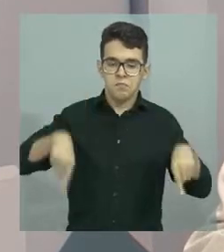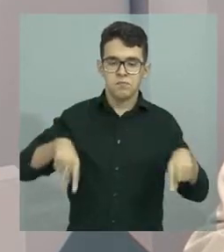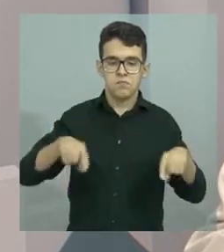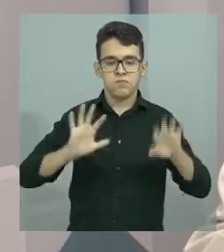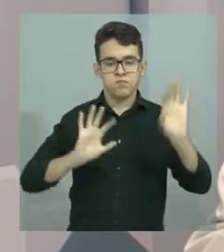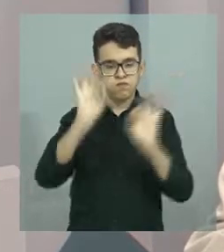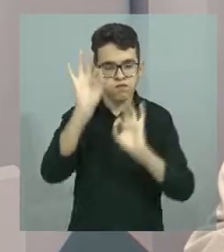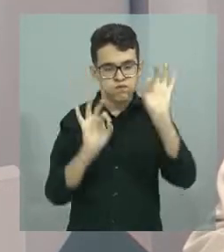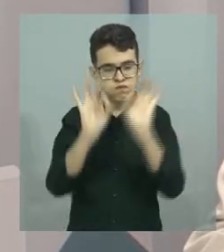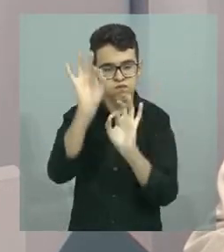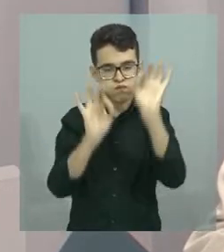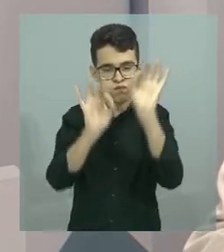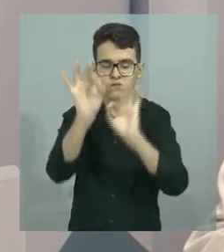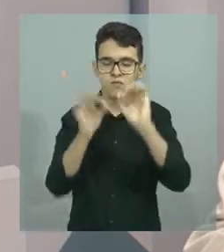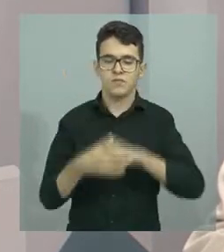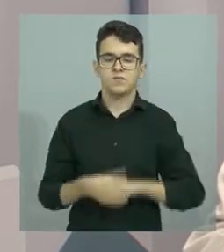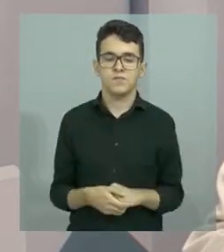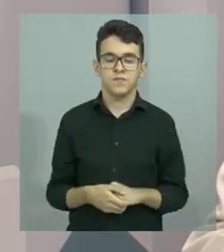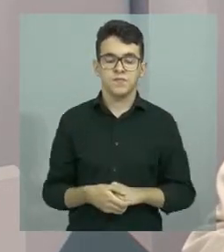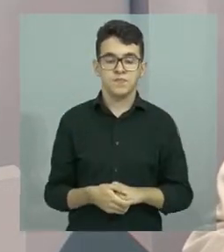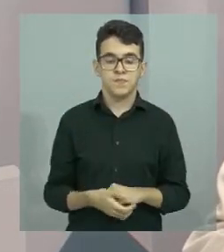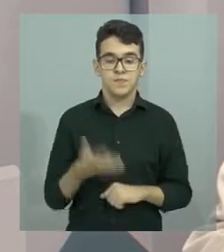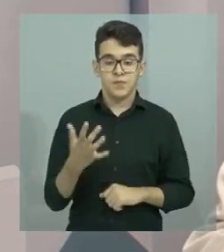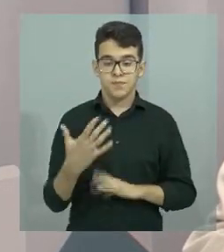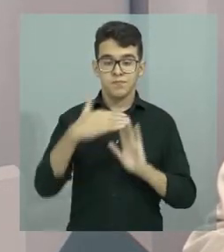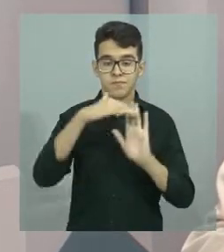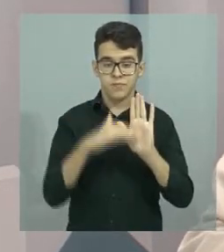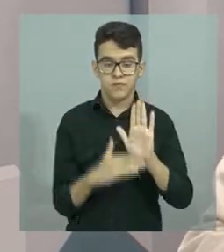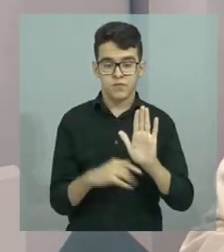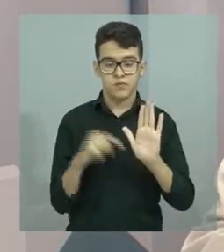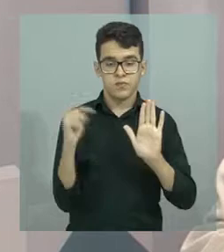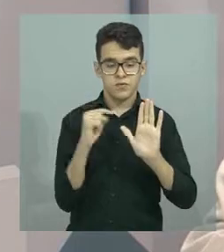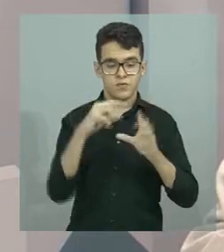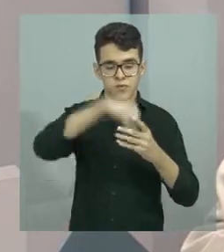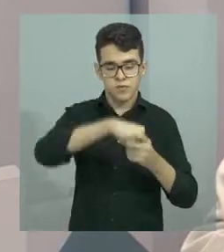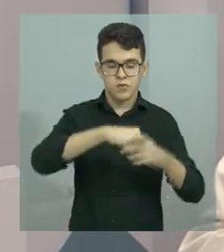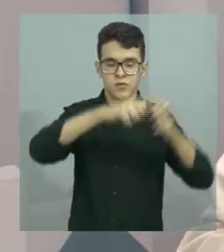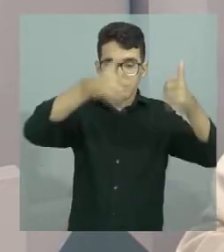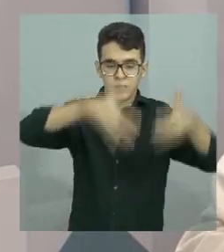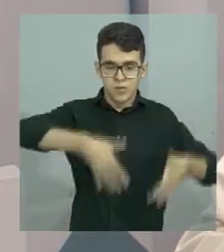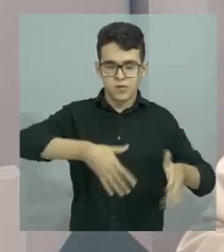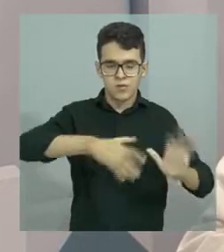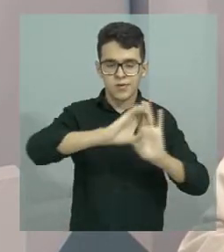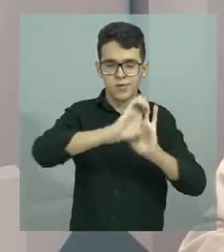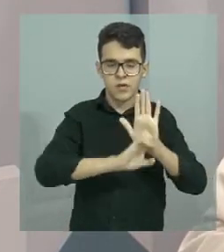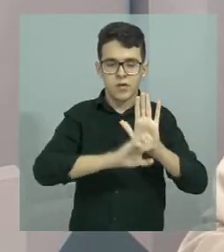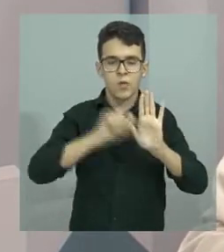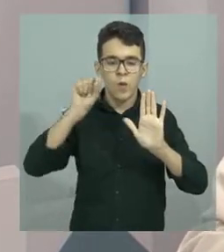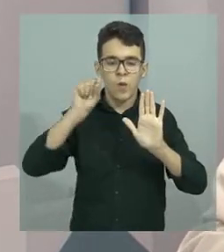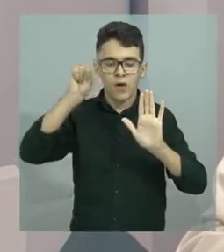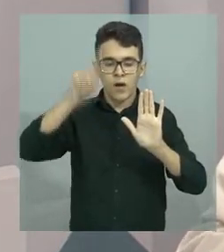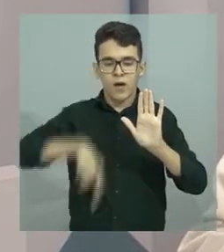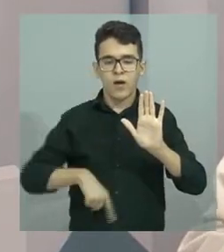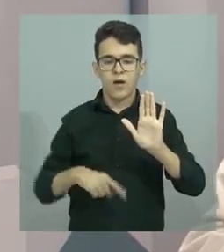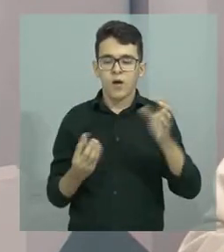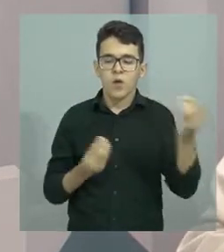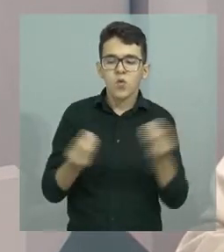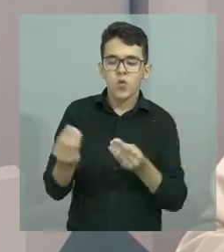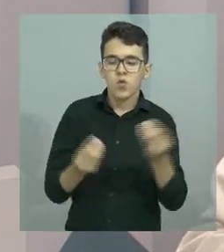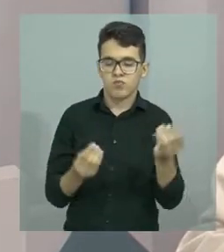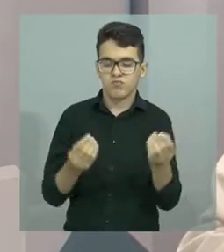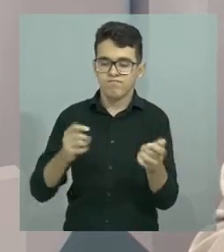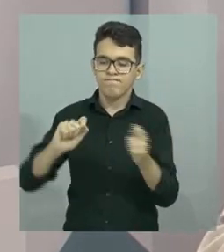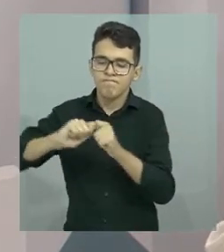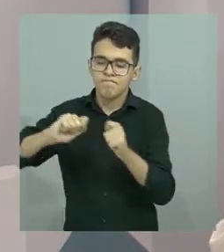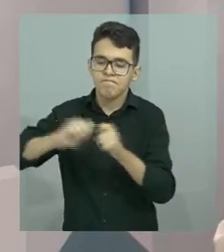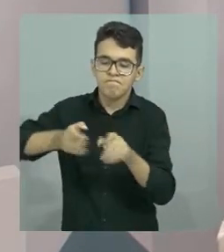integrados. E, dentre essas diretrizes do Estatuto da Metrópole, estão previstas uma série de adequações. Por